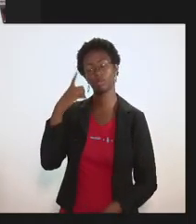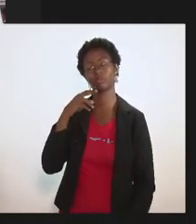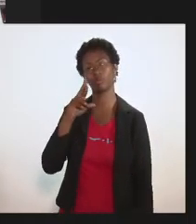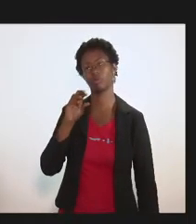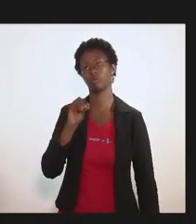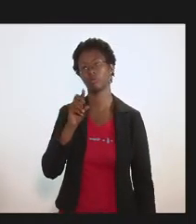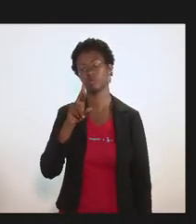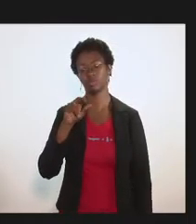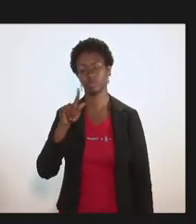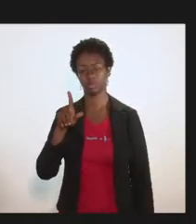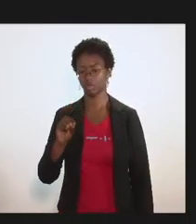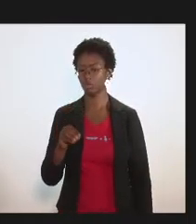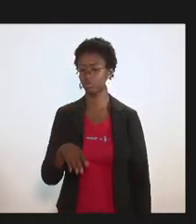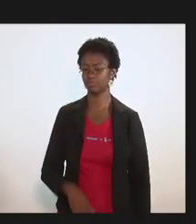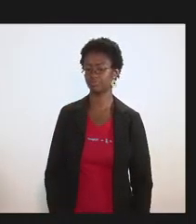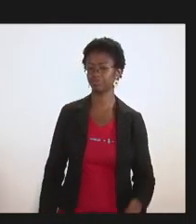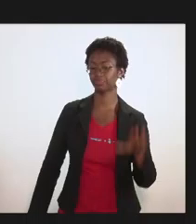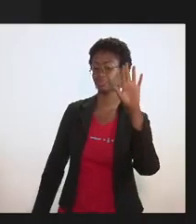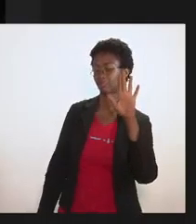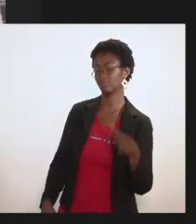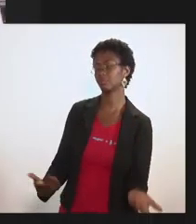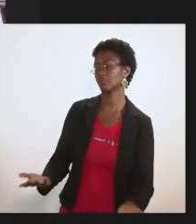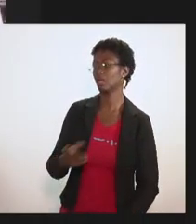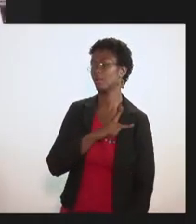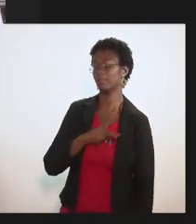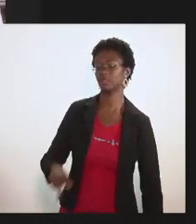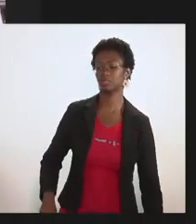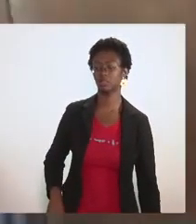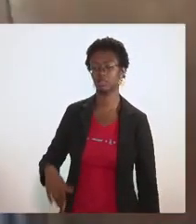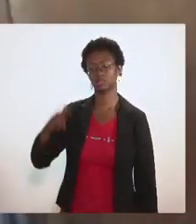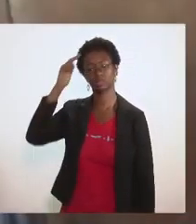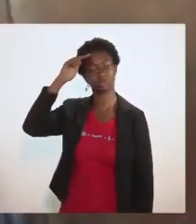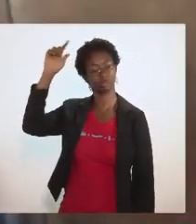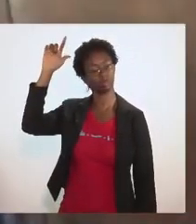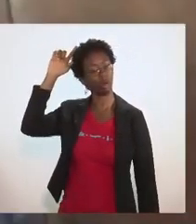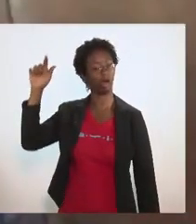culto. Bom esclarecimento, deputado Rodrigo Bacelar. Pela ordem da